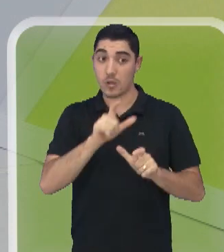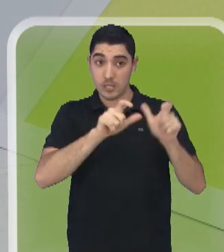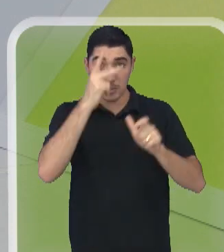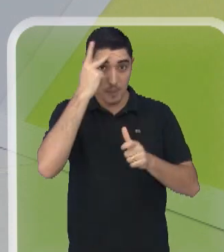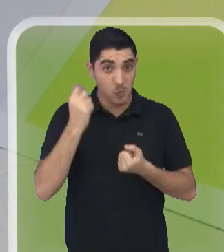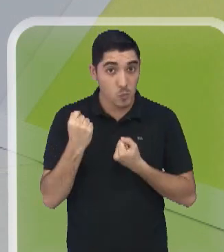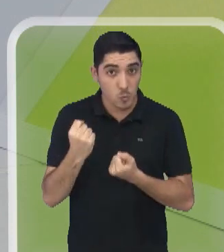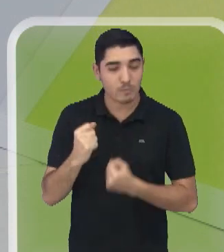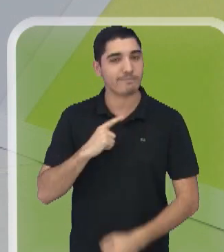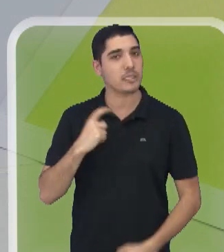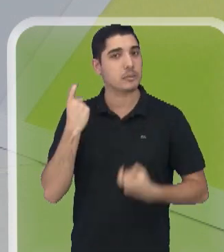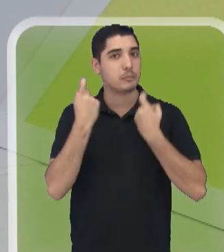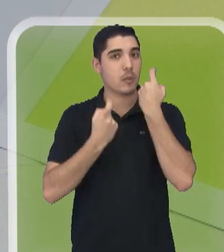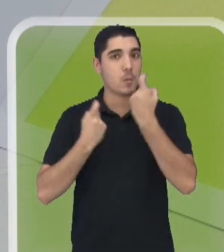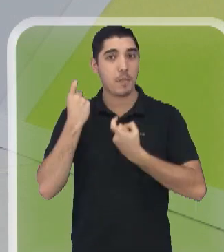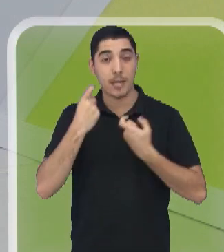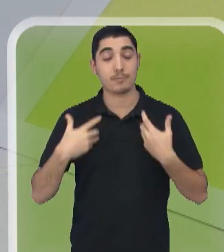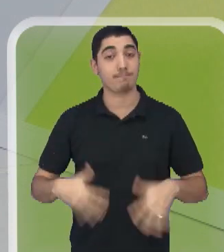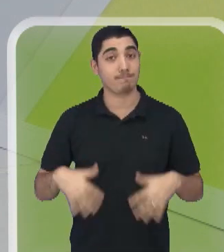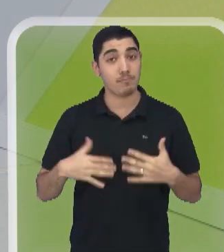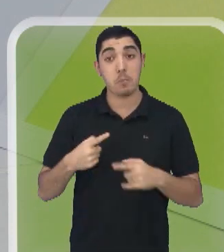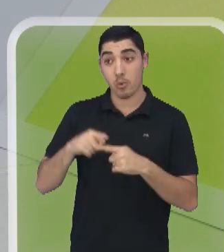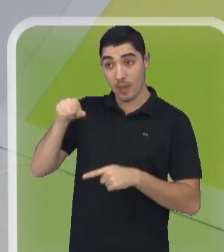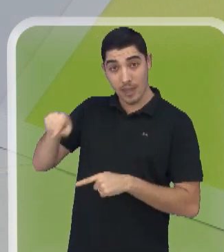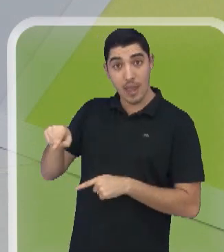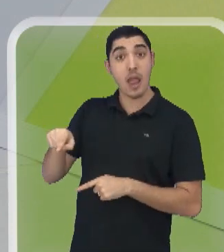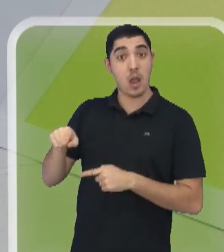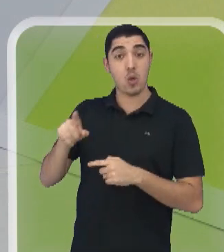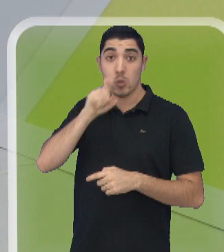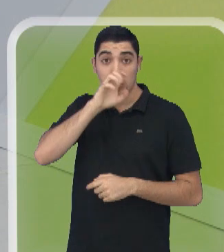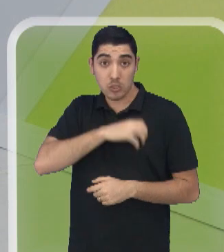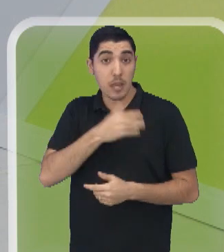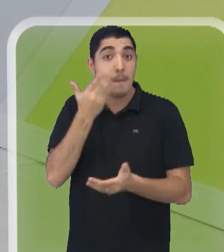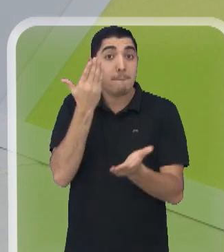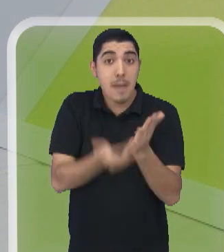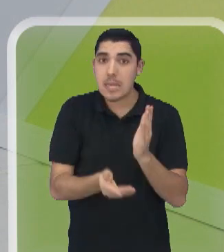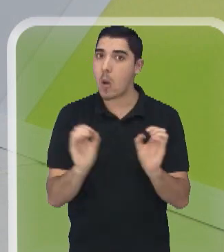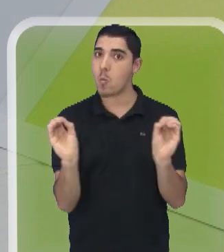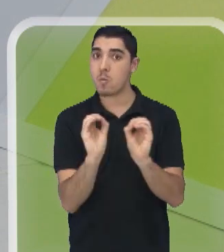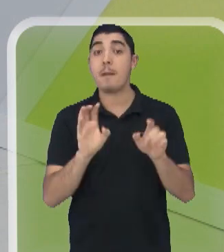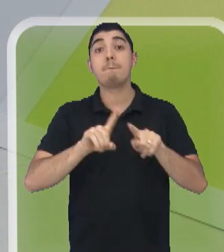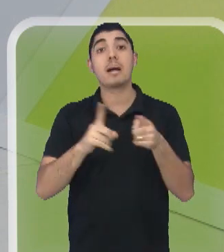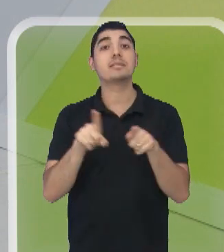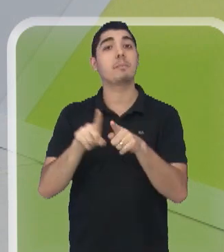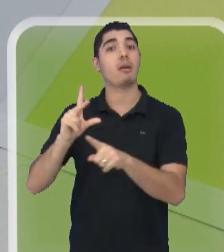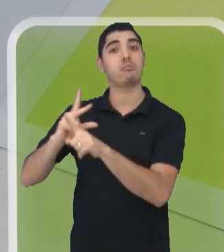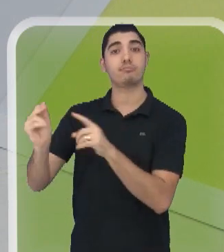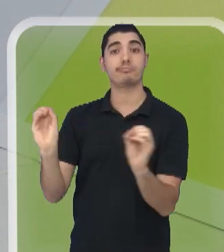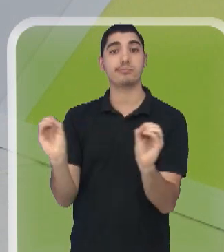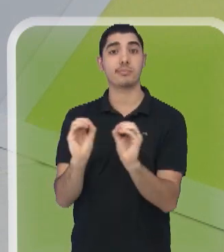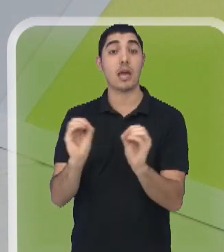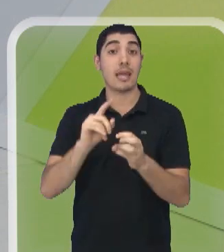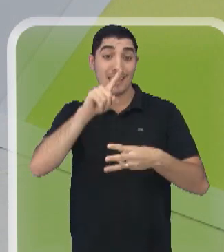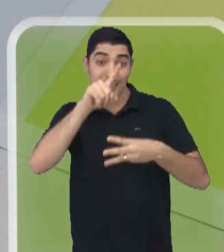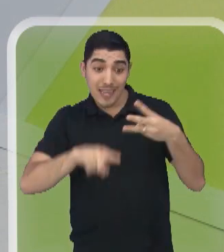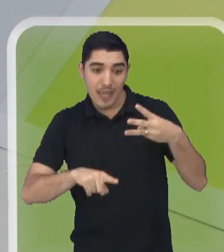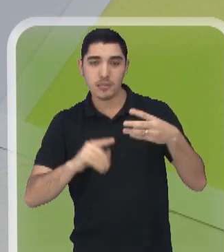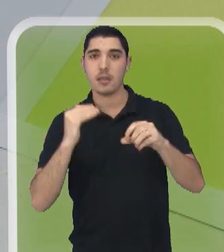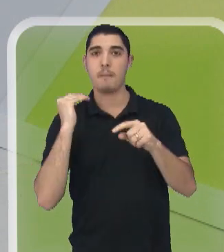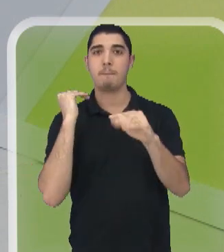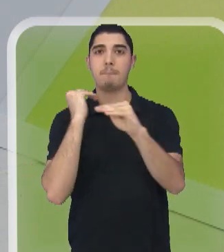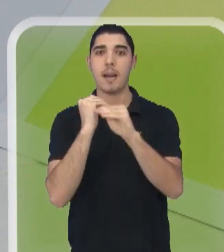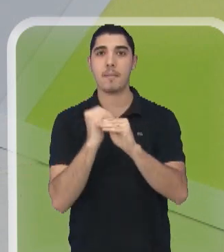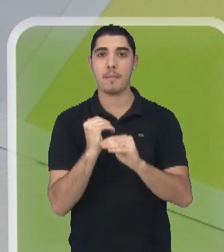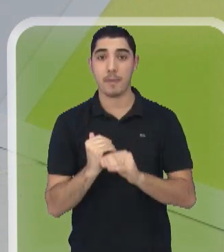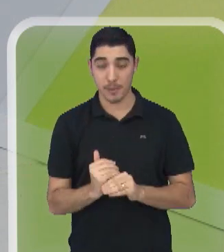da Águia do Vale. E o time não sabe o que é perder na Série A3, mas também não sabe o que é vencer. São 3 jogos e 3 empates seguidos,